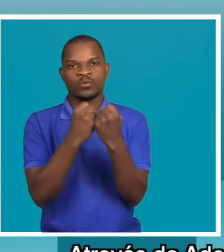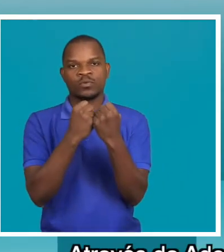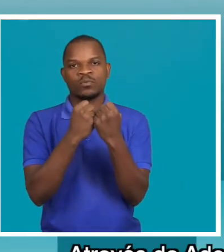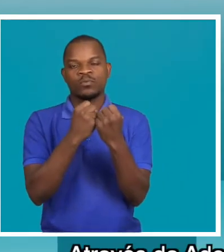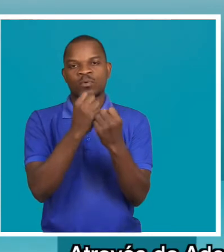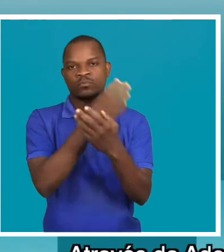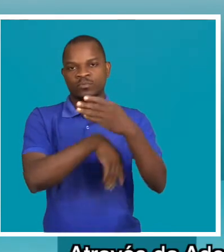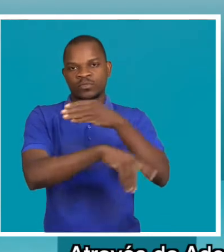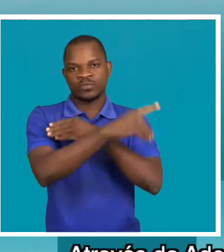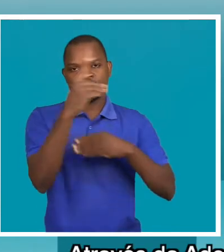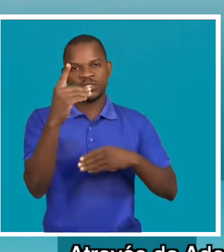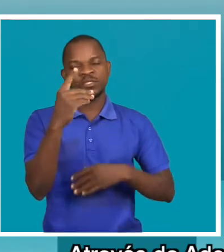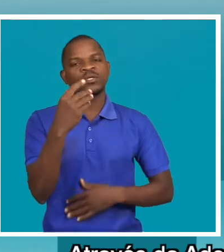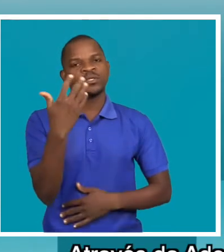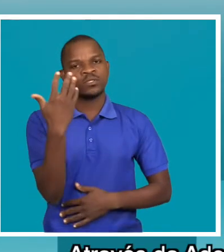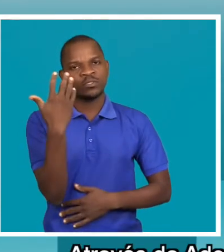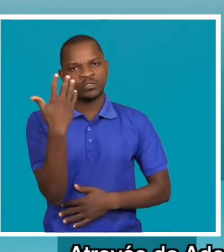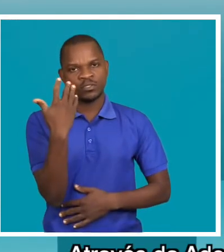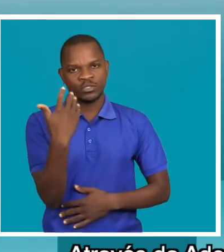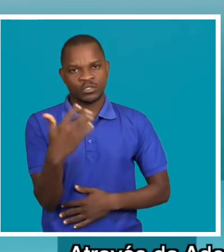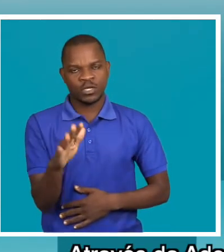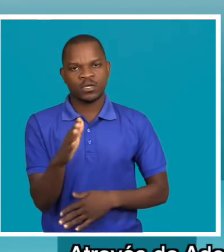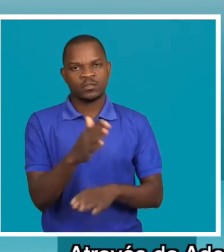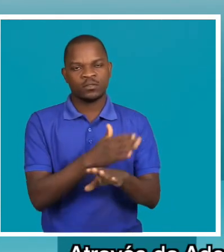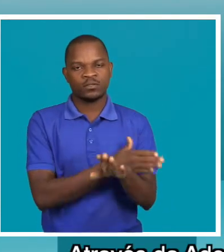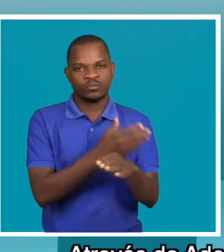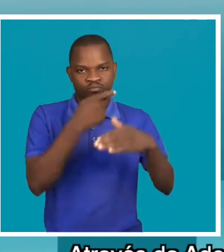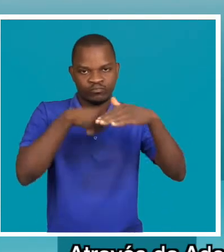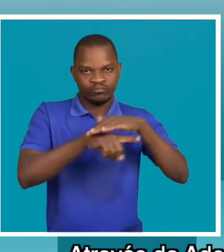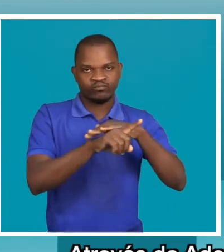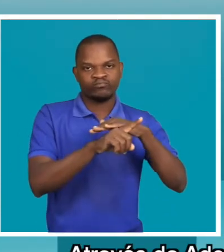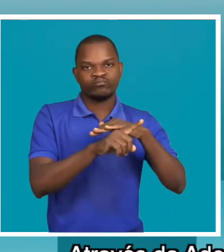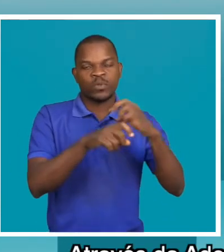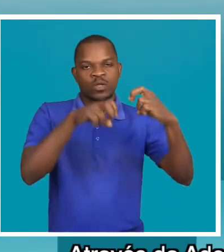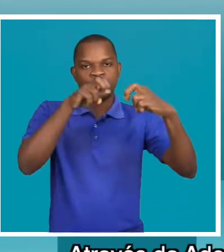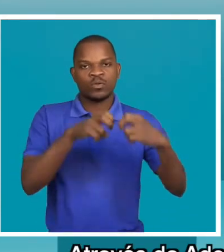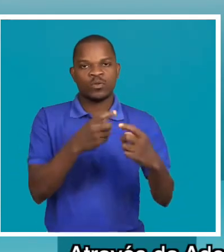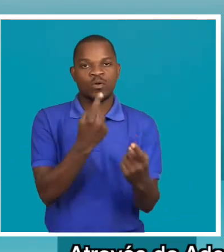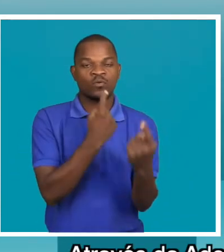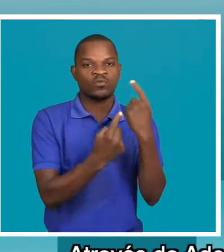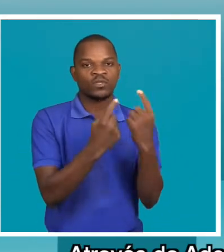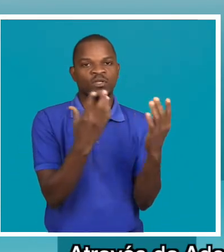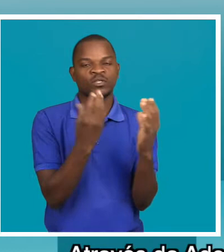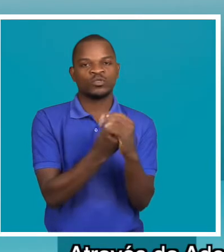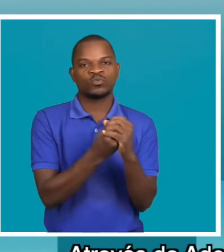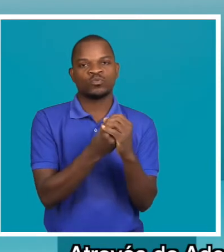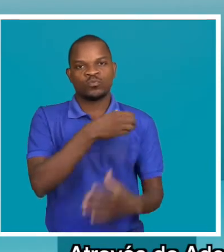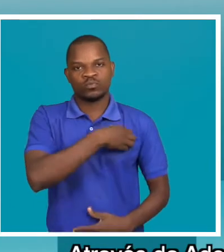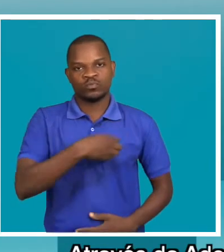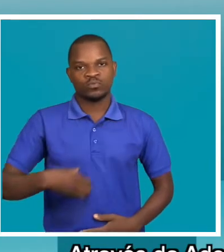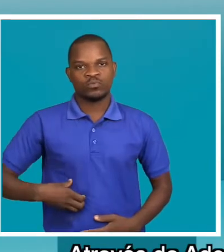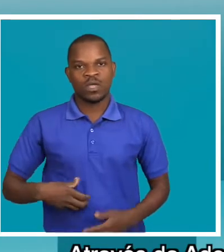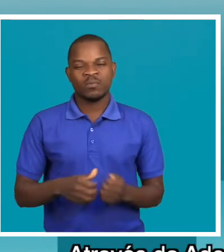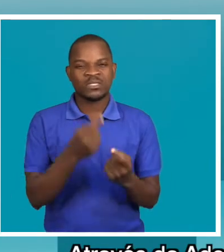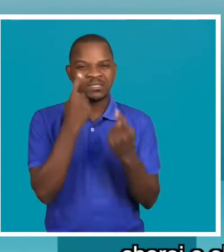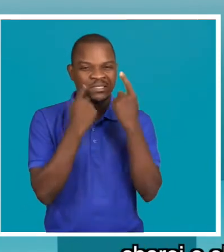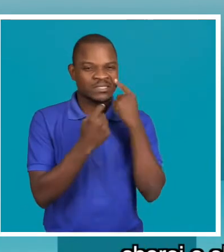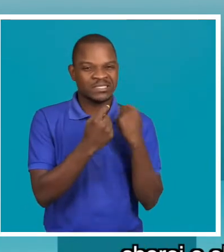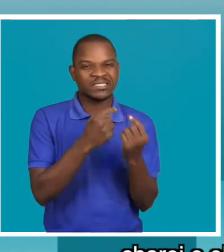associação de Atemo, quando fui falar com o meu presidente que eu estou numa situação assim,